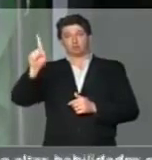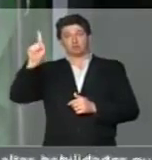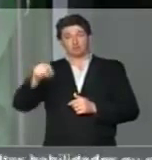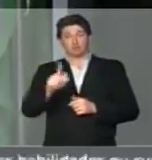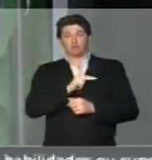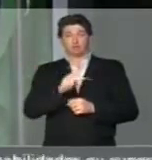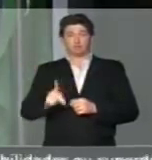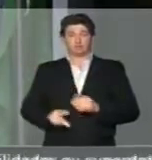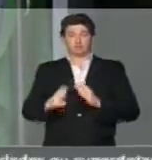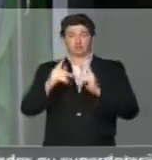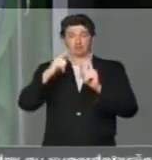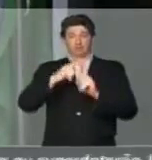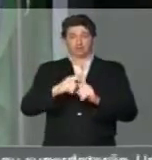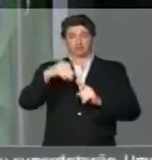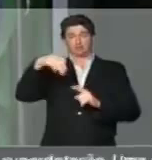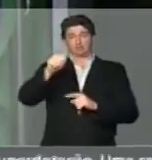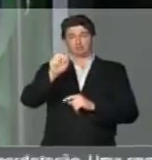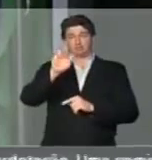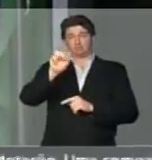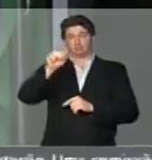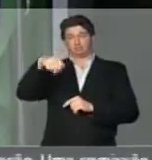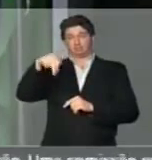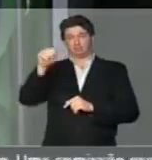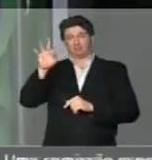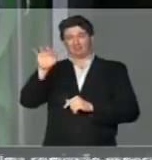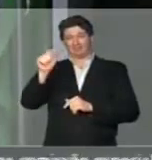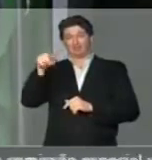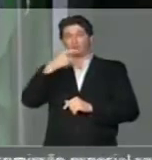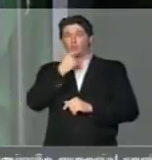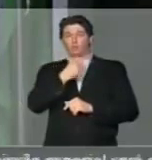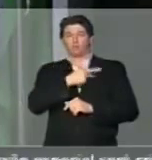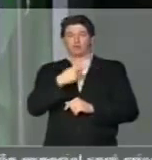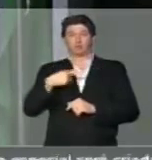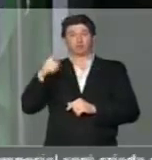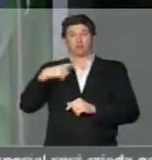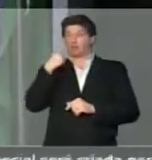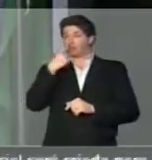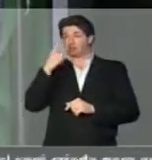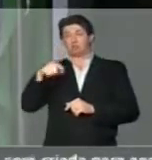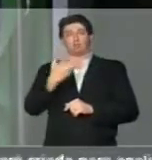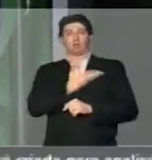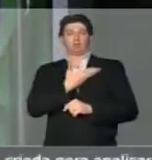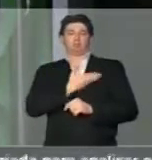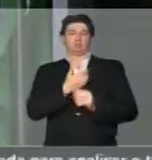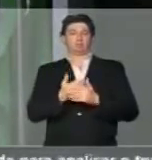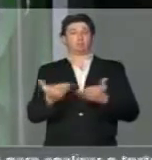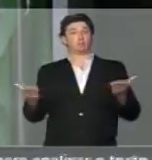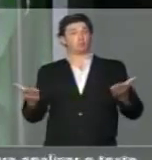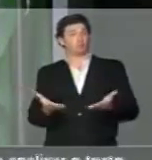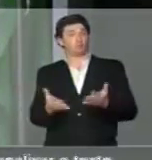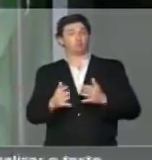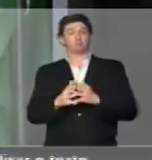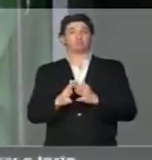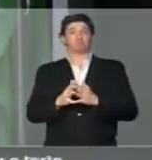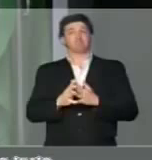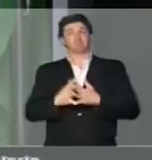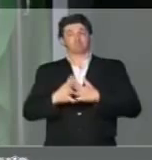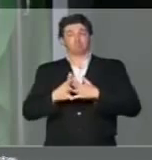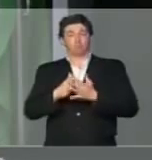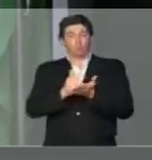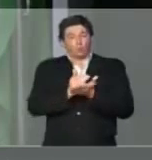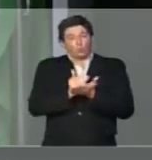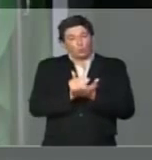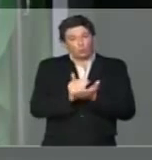Igreja Cristã Maranata. Esse pastor, que é um dentista, é um amigo, e hoje, a partir do